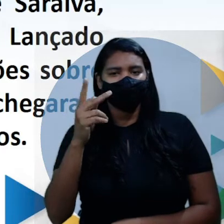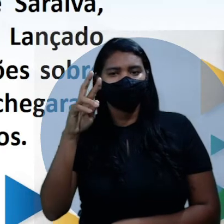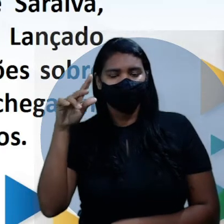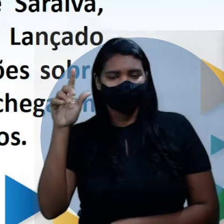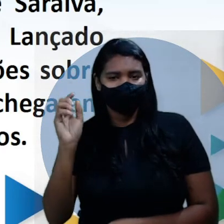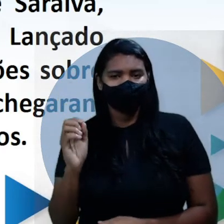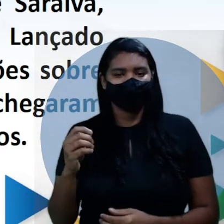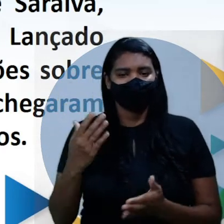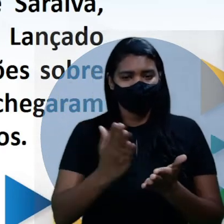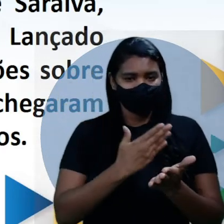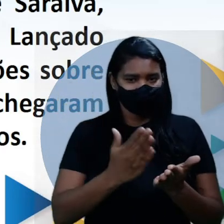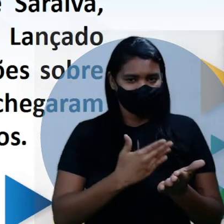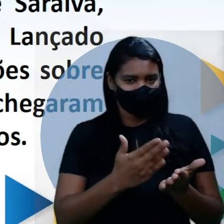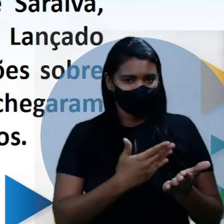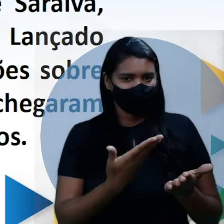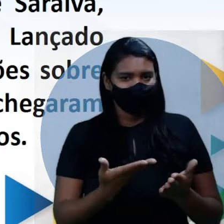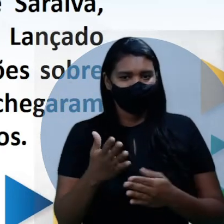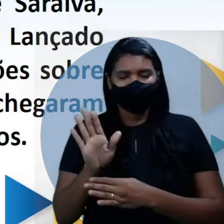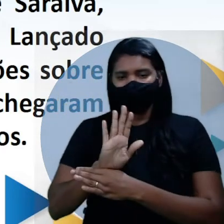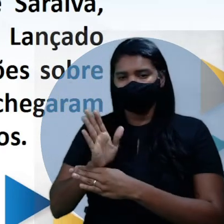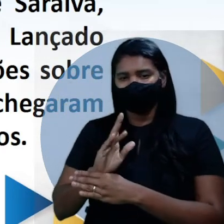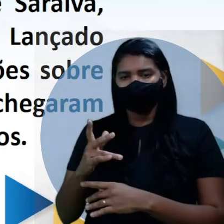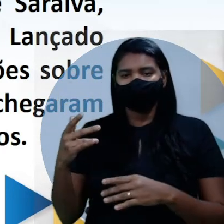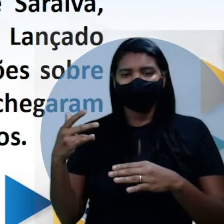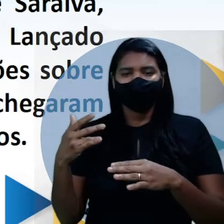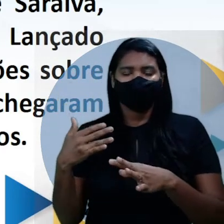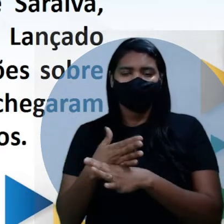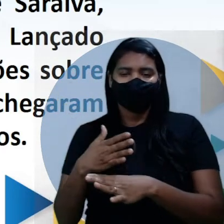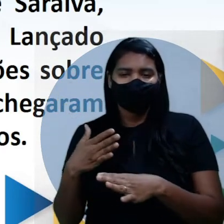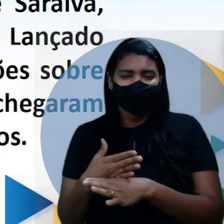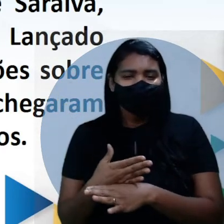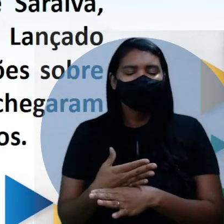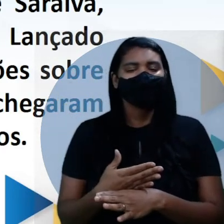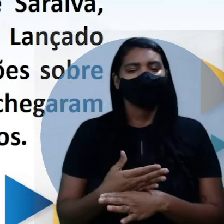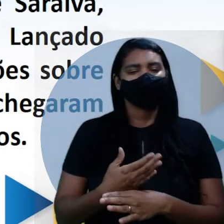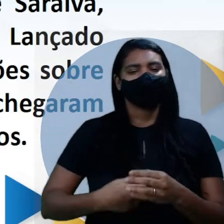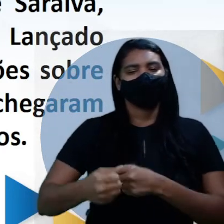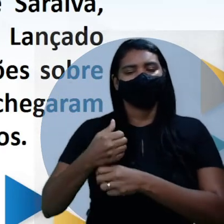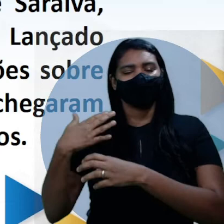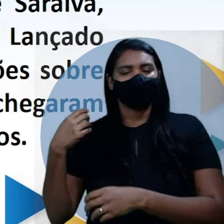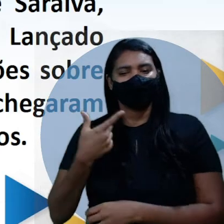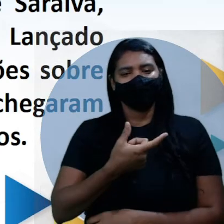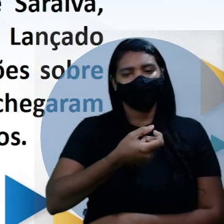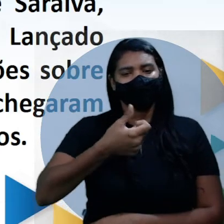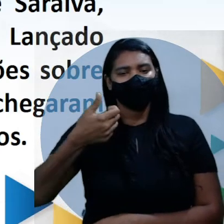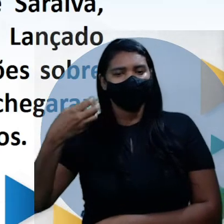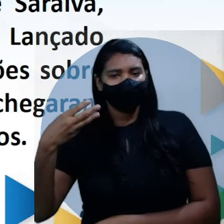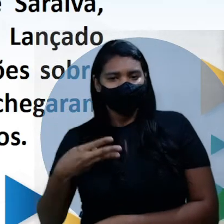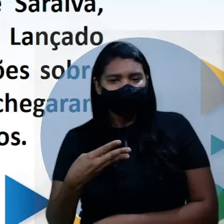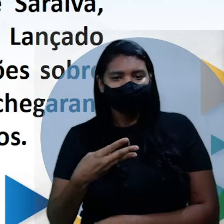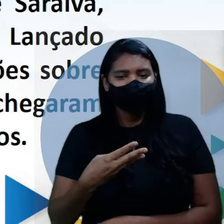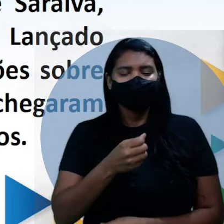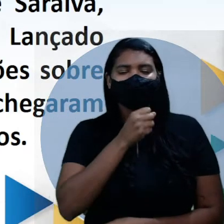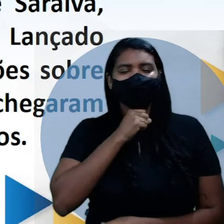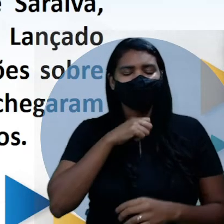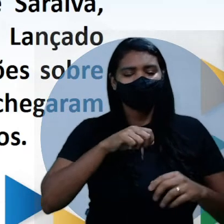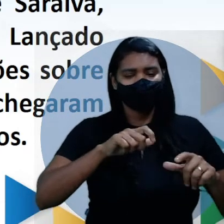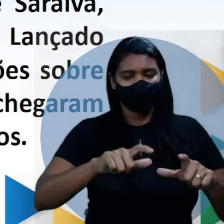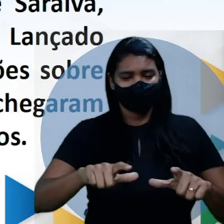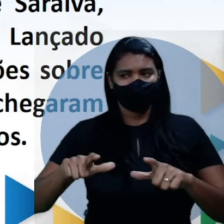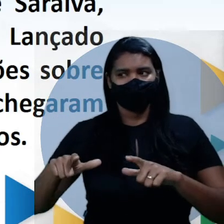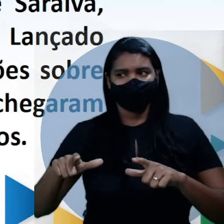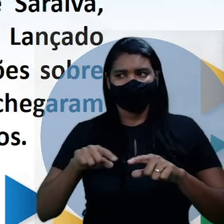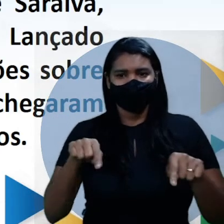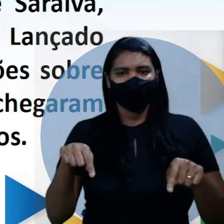Saraiva, autora do livro Cinemas do Recife. Lançado em 2013, o volume reúne informações sobre as antigas salas